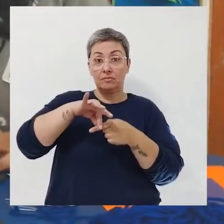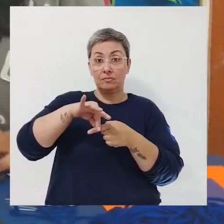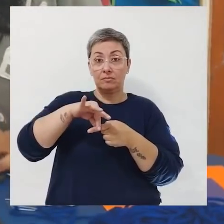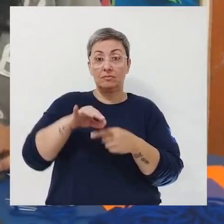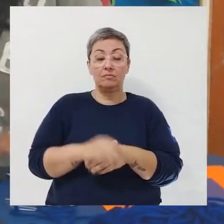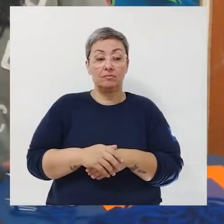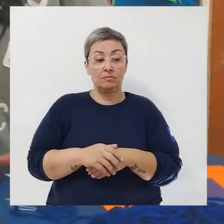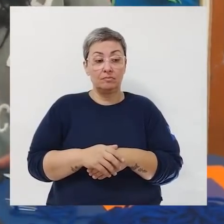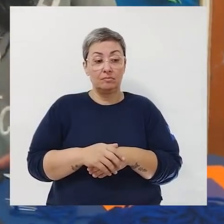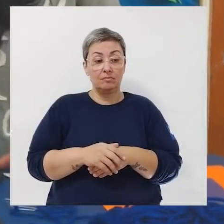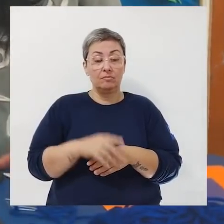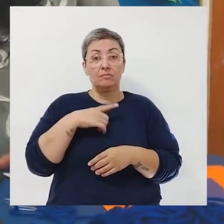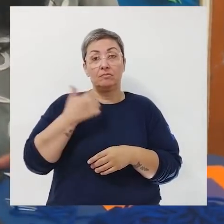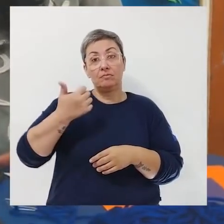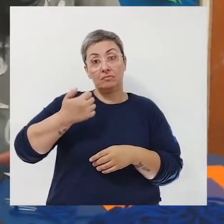Clips,